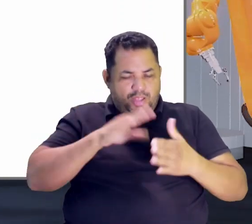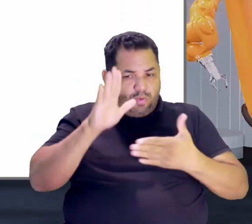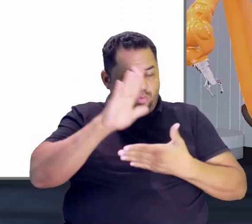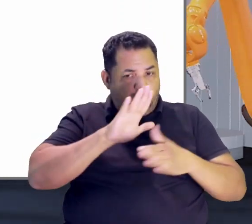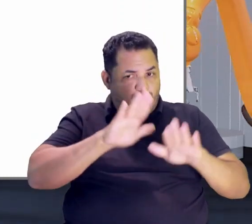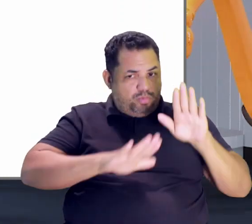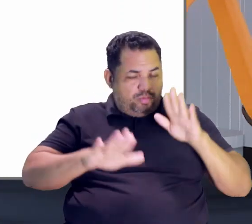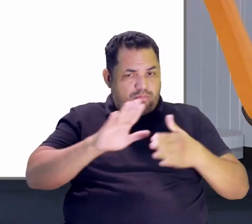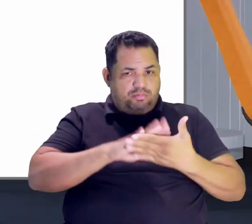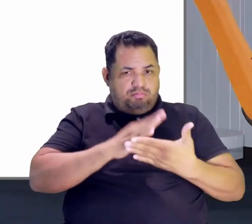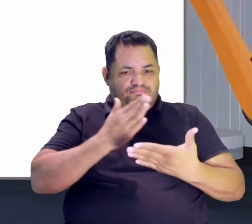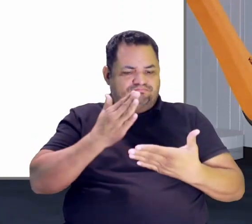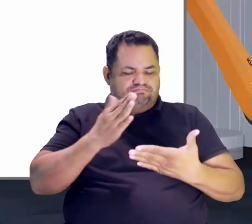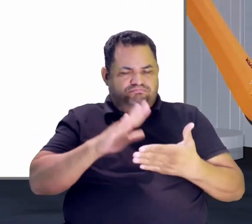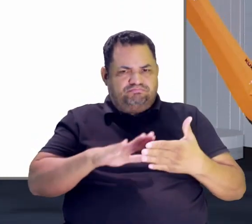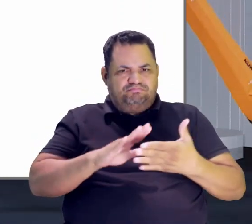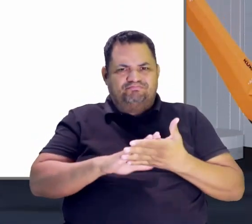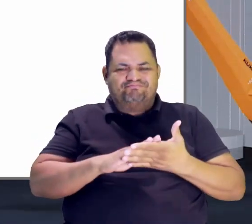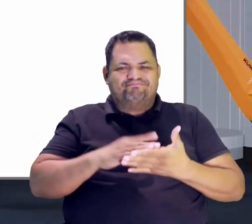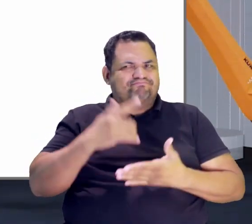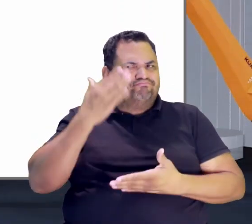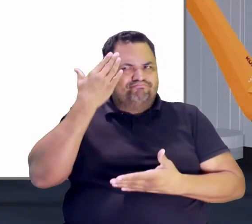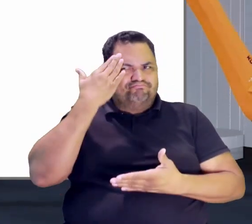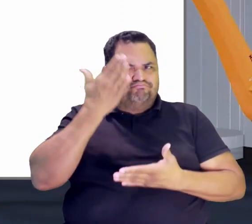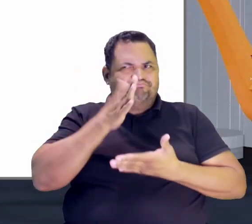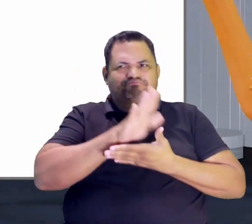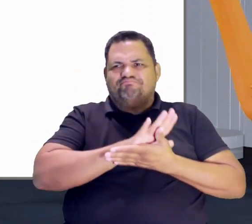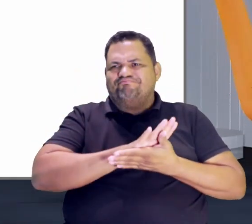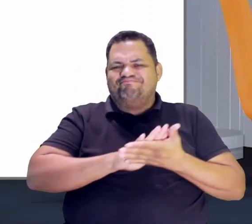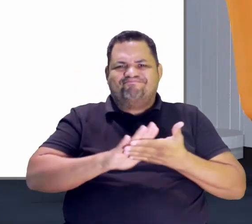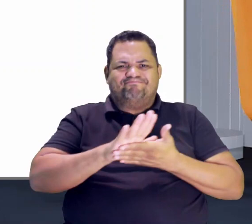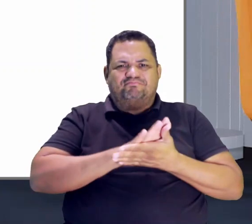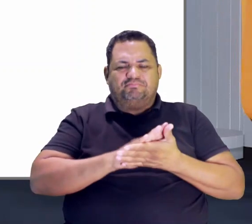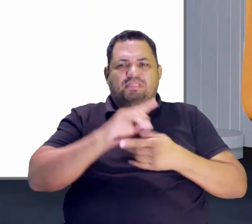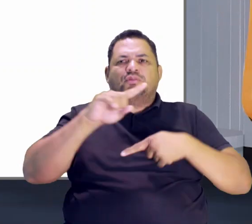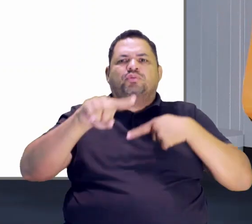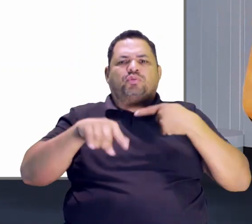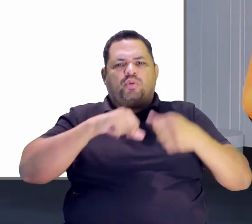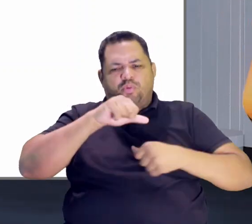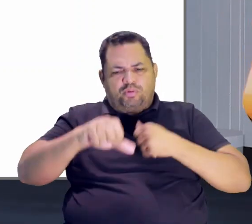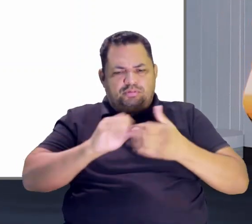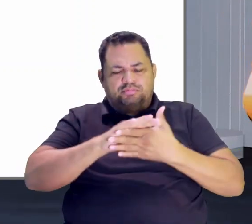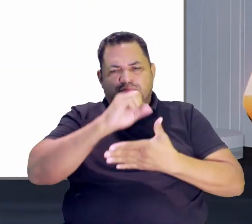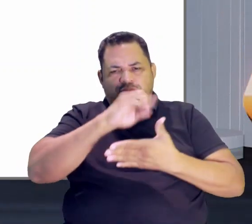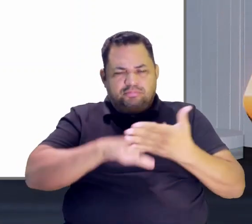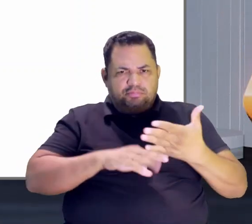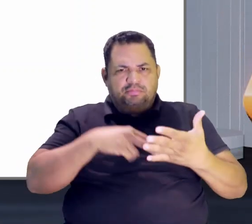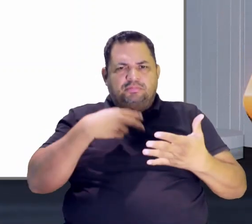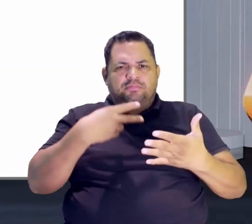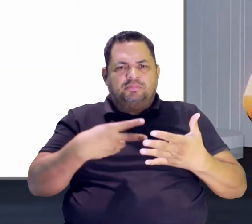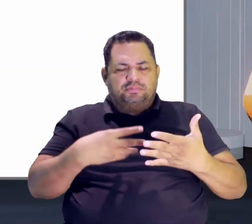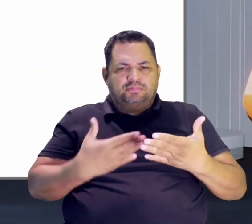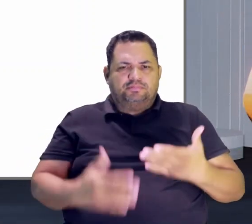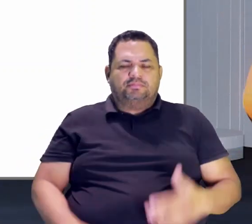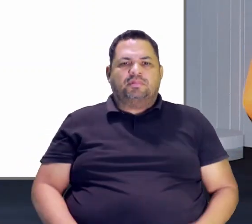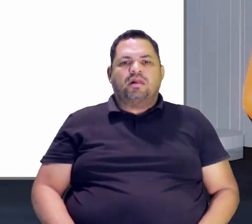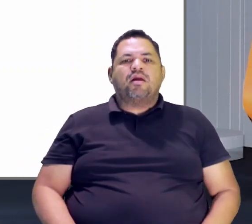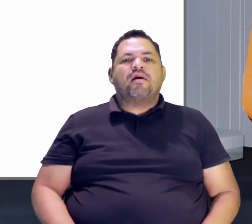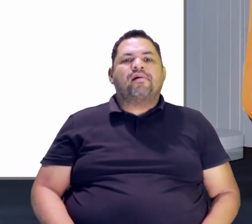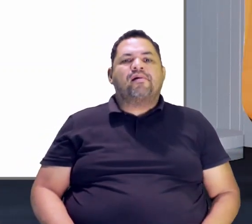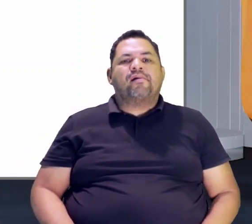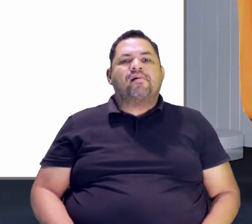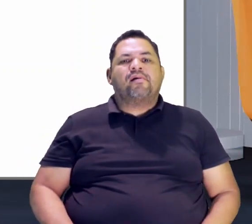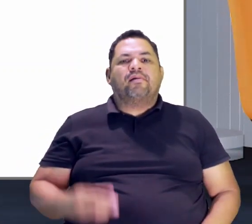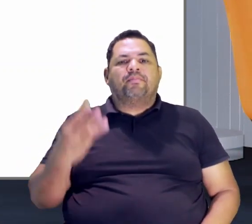responde. Leu, não entendeu nada, pula, vai para a próxima. Aí você faz uma segunda repescagem.